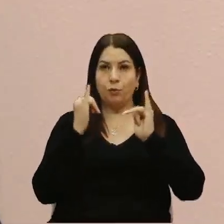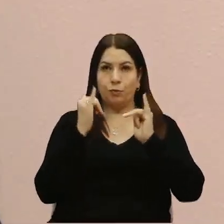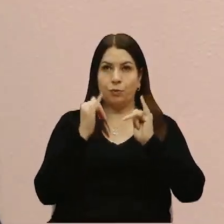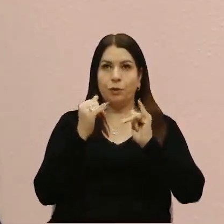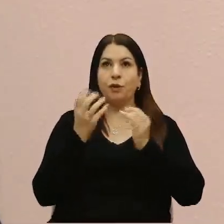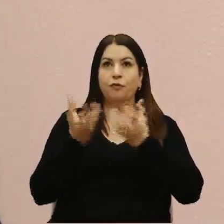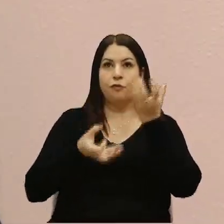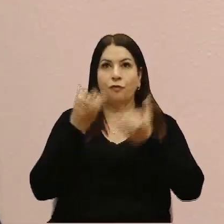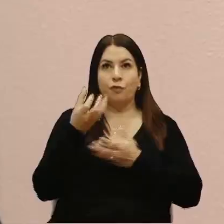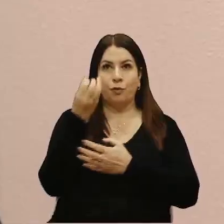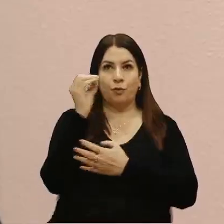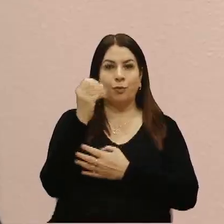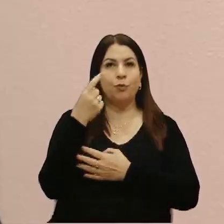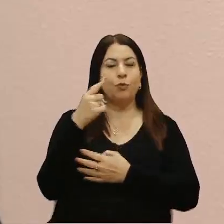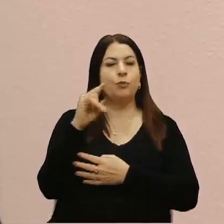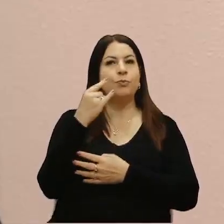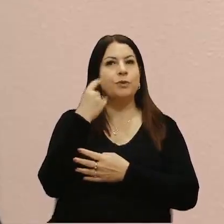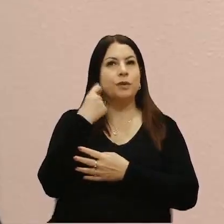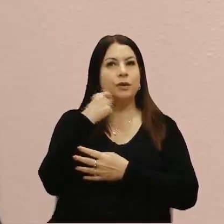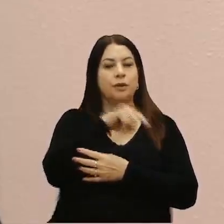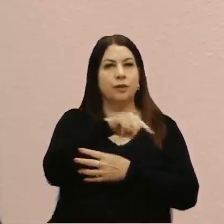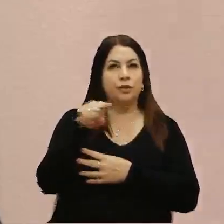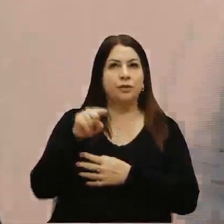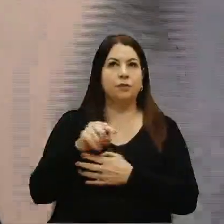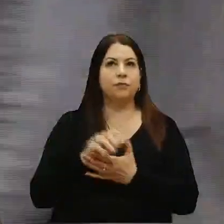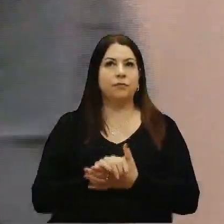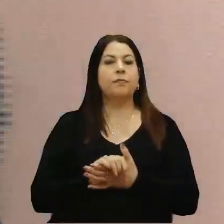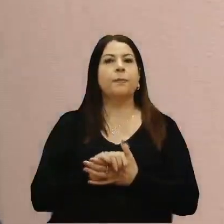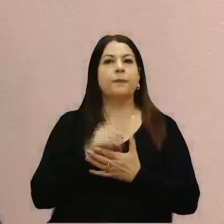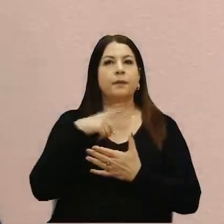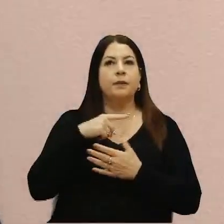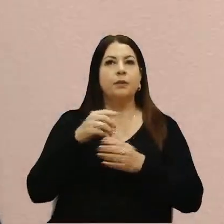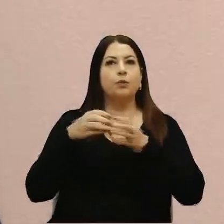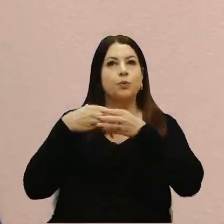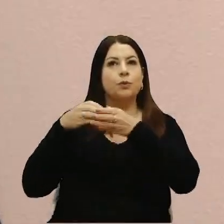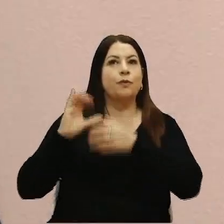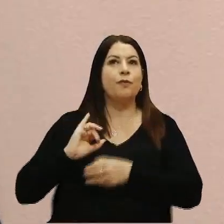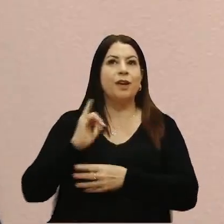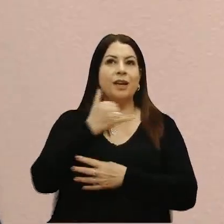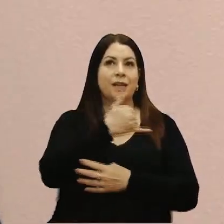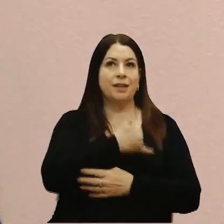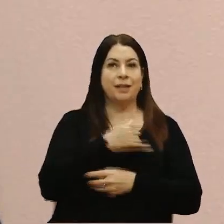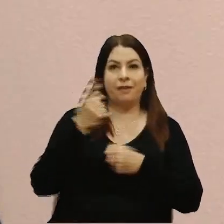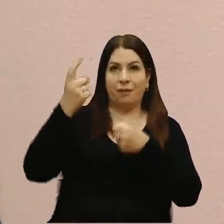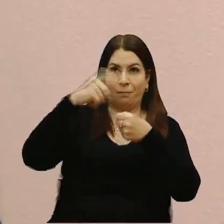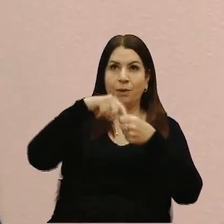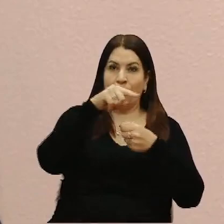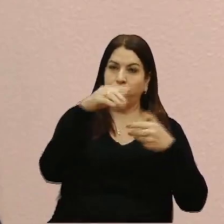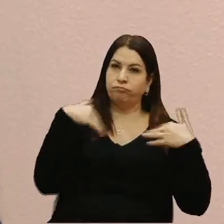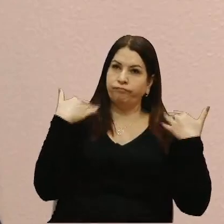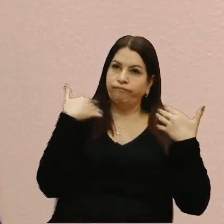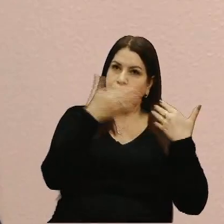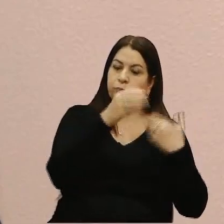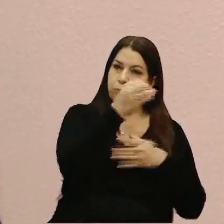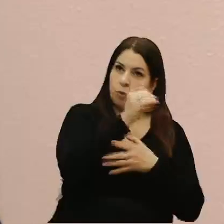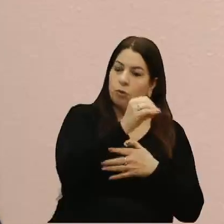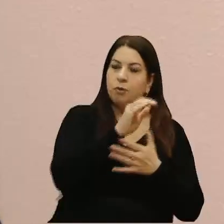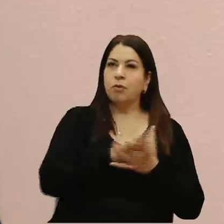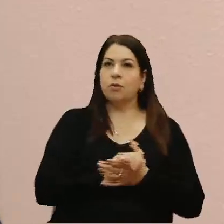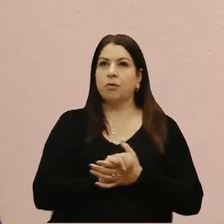Porto Alegre na última sexta, dia 3 de outubro. Excursão de Vacaria, que estava na capital, em Porto